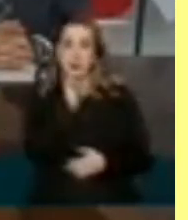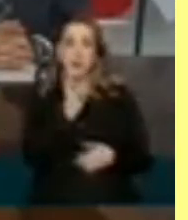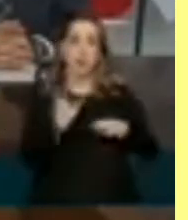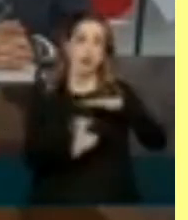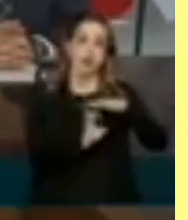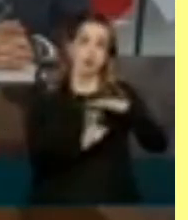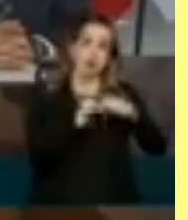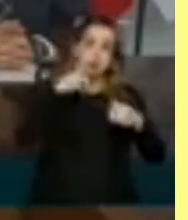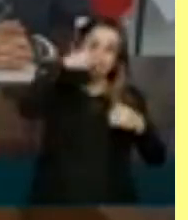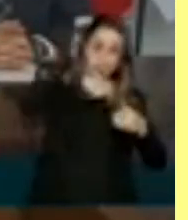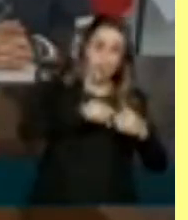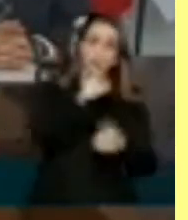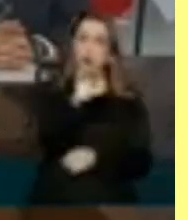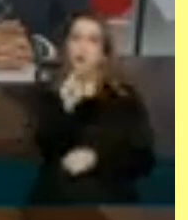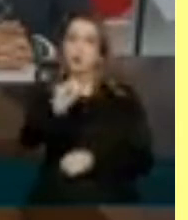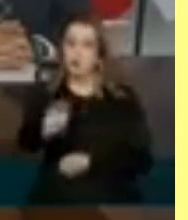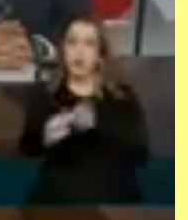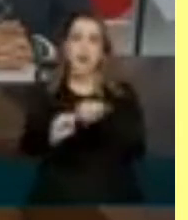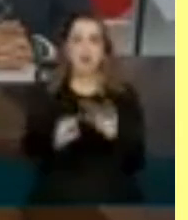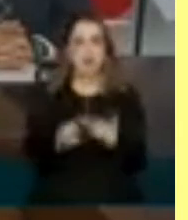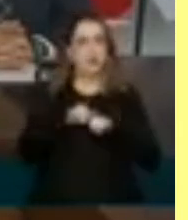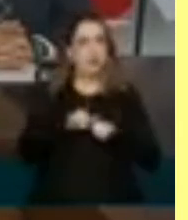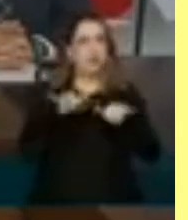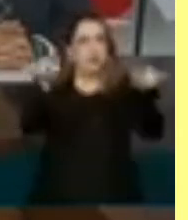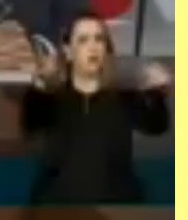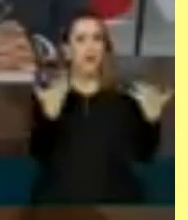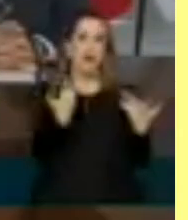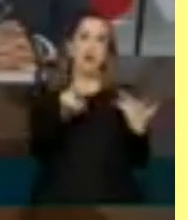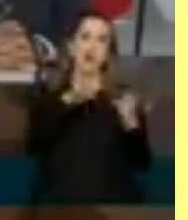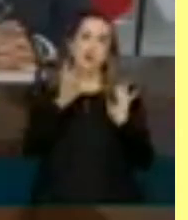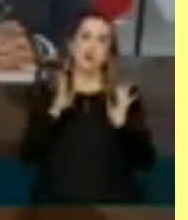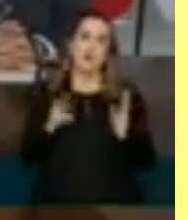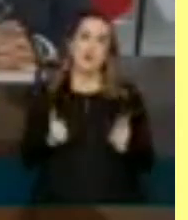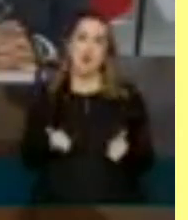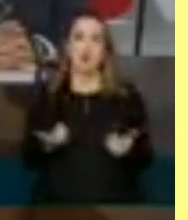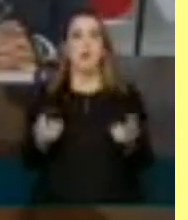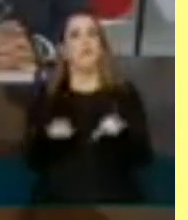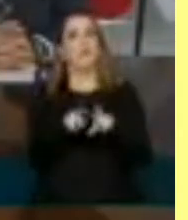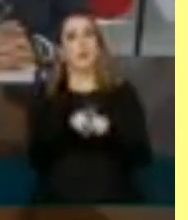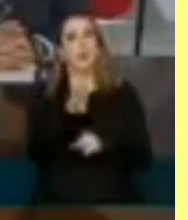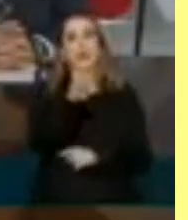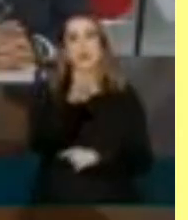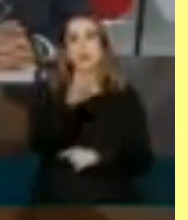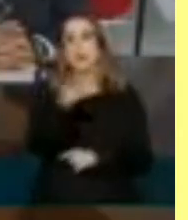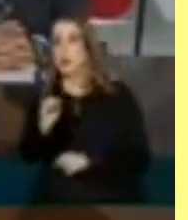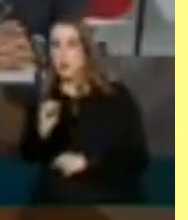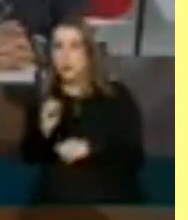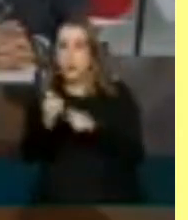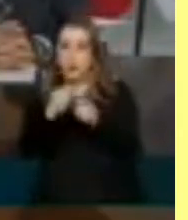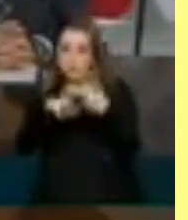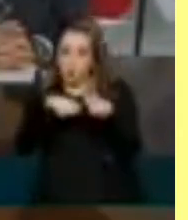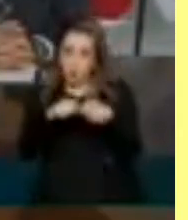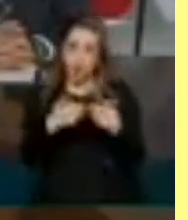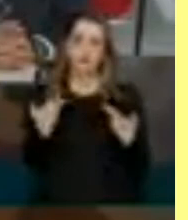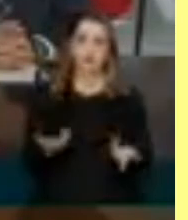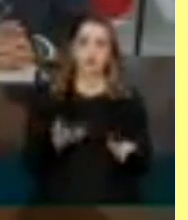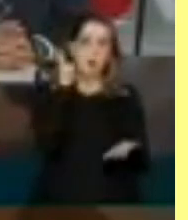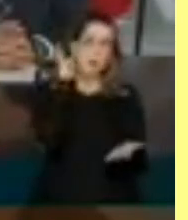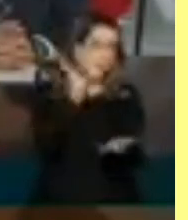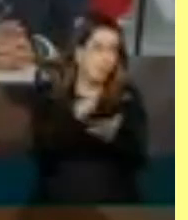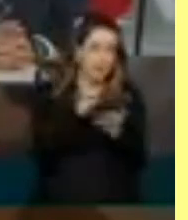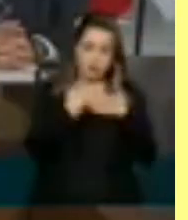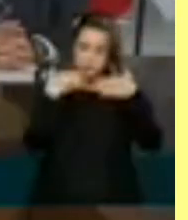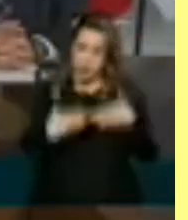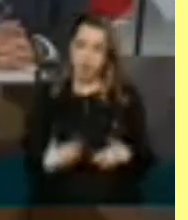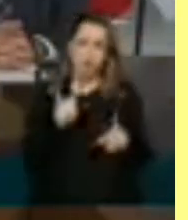gás, de infraestrutura viária, de saneamento e de bioeconomia. Mesmo diante dos desafios da